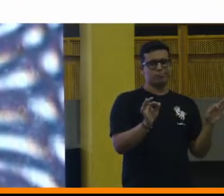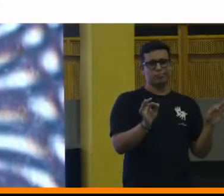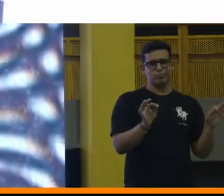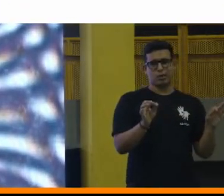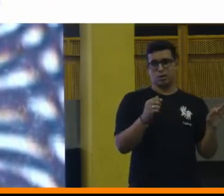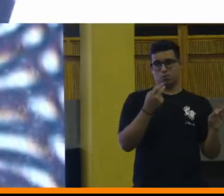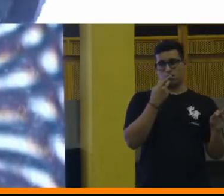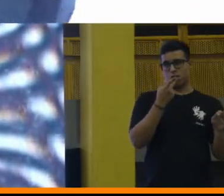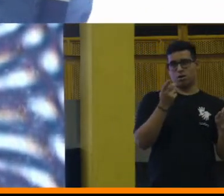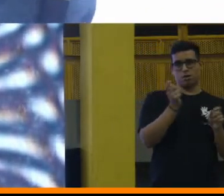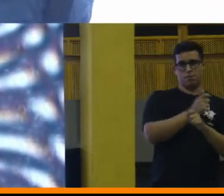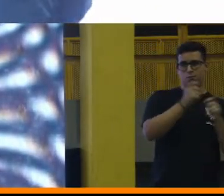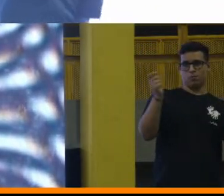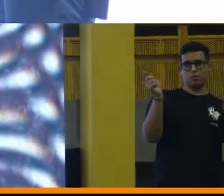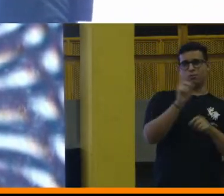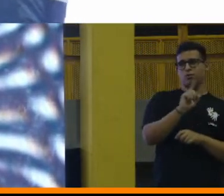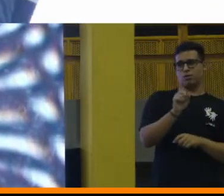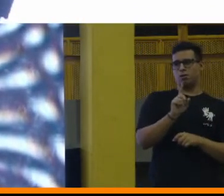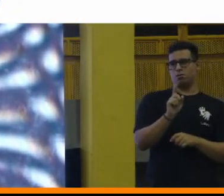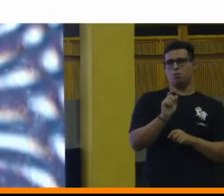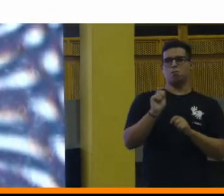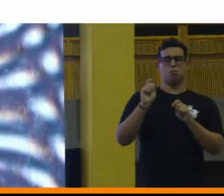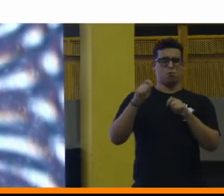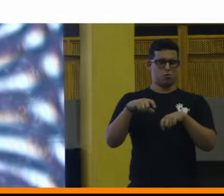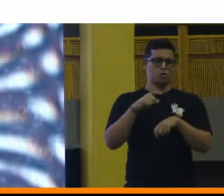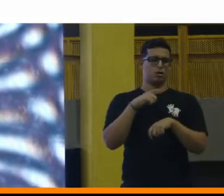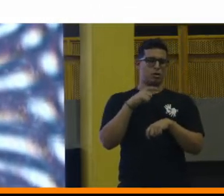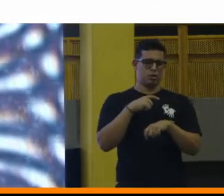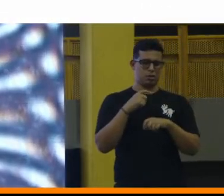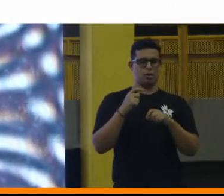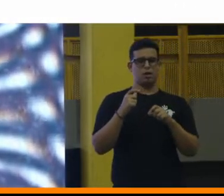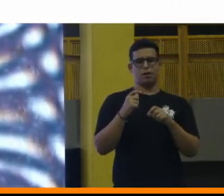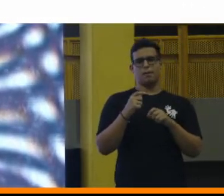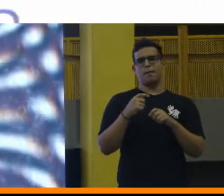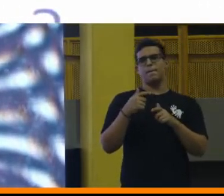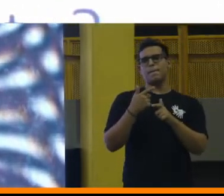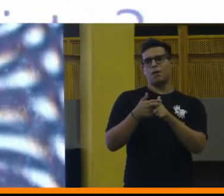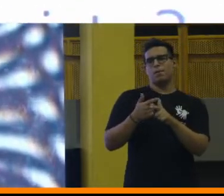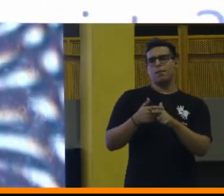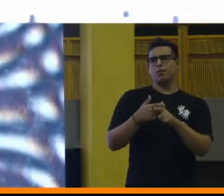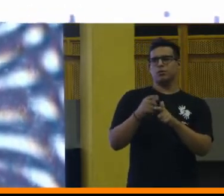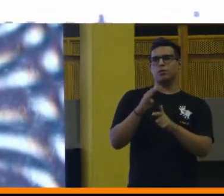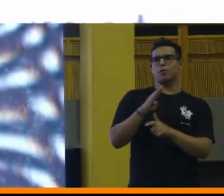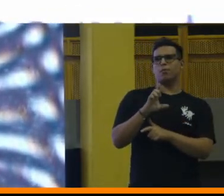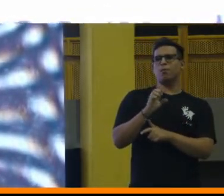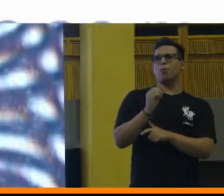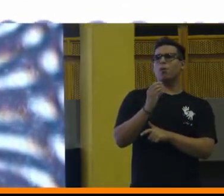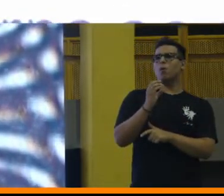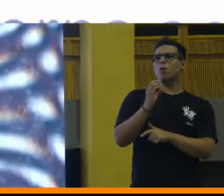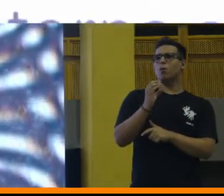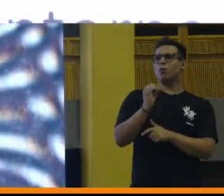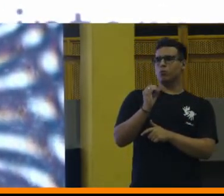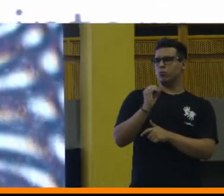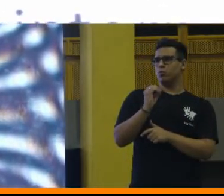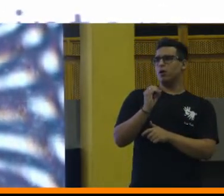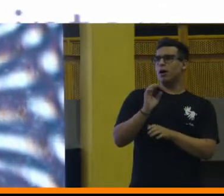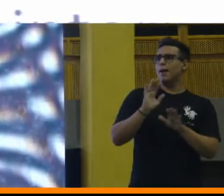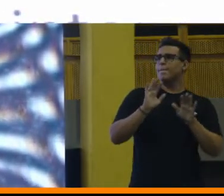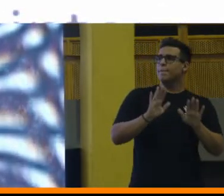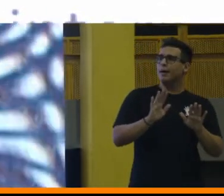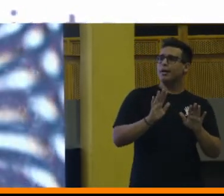que é impossível ter um problema de bloquinho. Pode acontecer. Mas a física vai para além de pensar